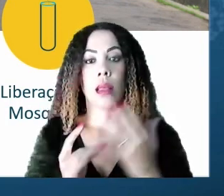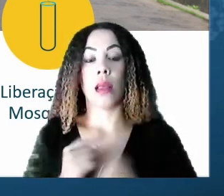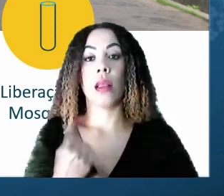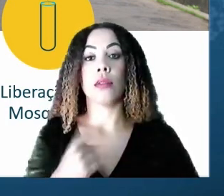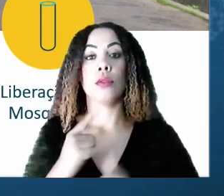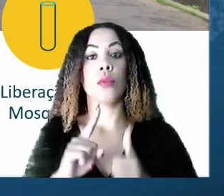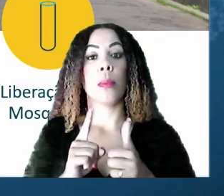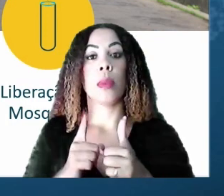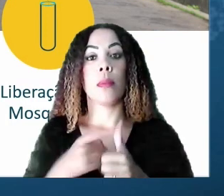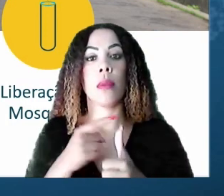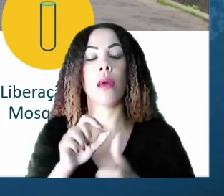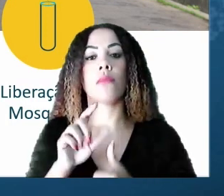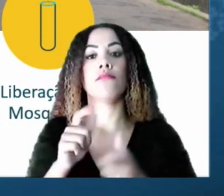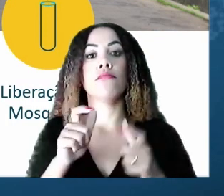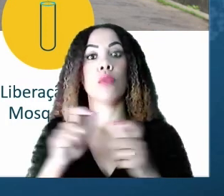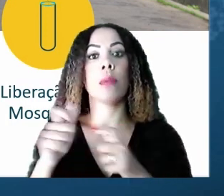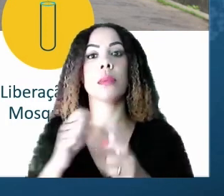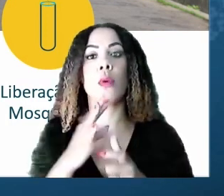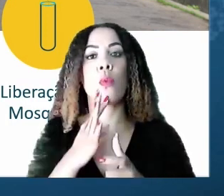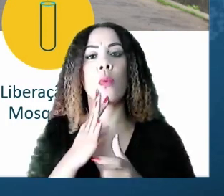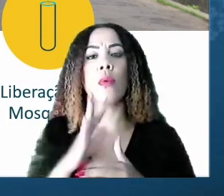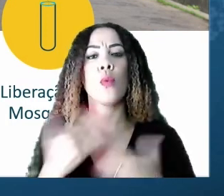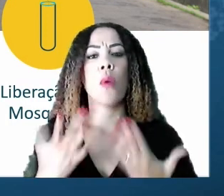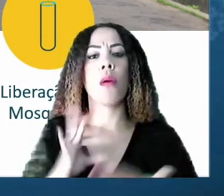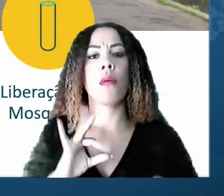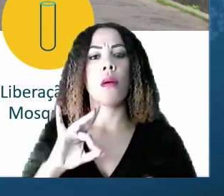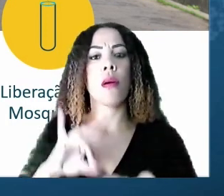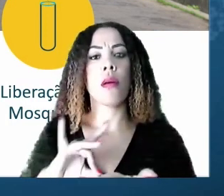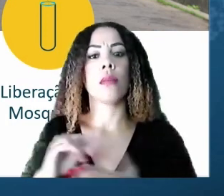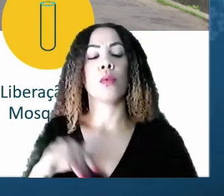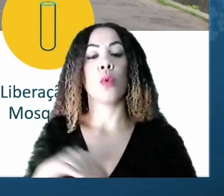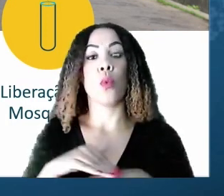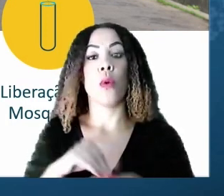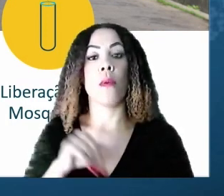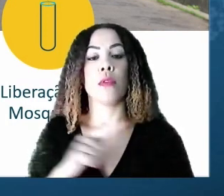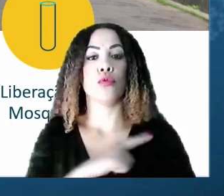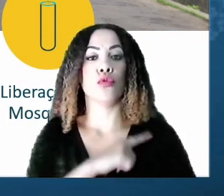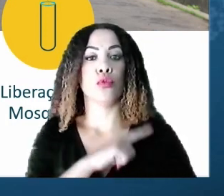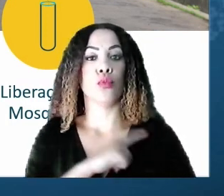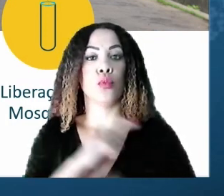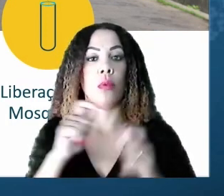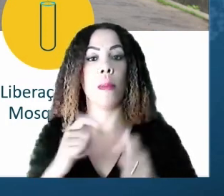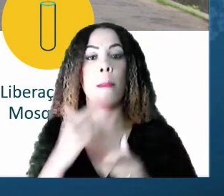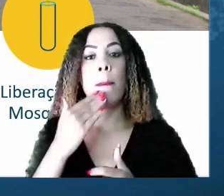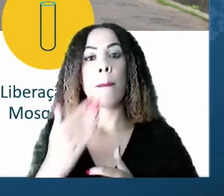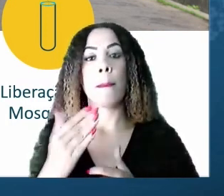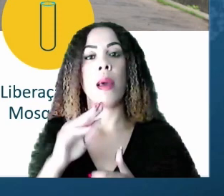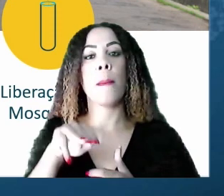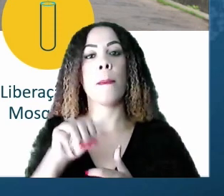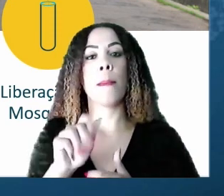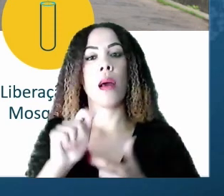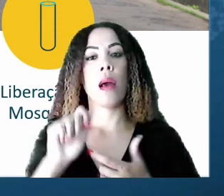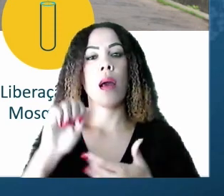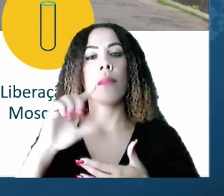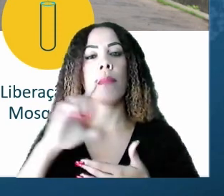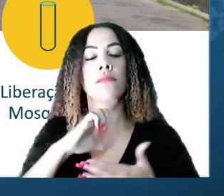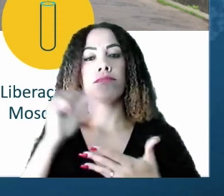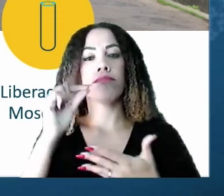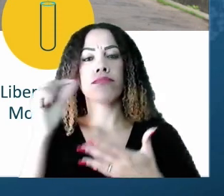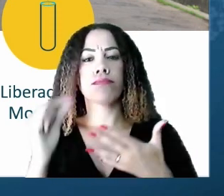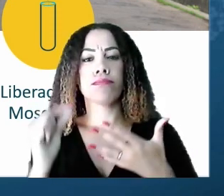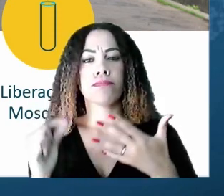território, a gente precisa conhecer a realidade, a gente fala com o gestor local, pede mapa, pede shapefile, série de casos, e aí a gente